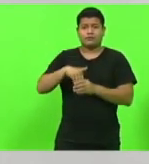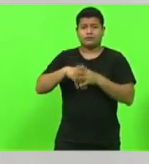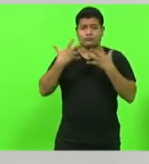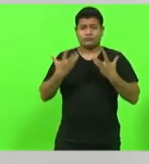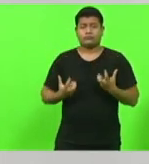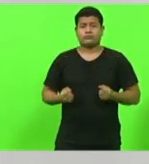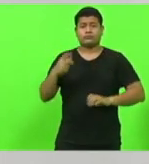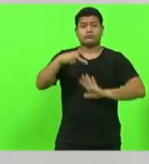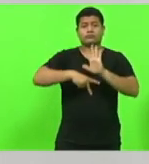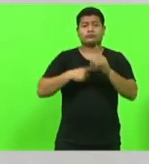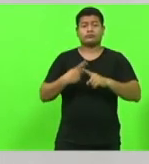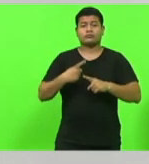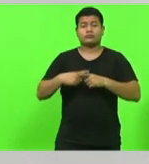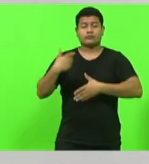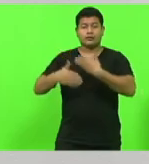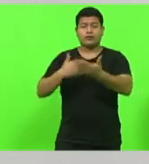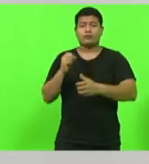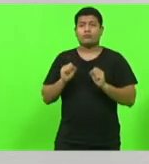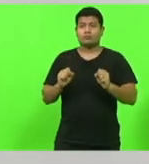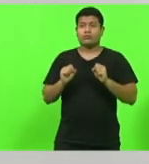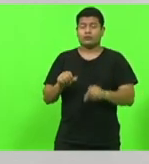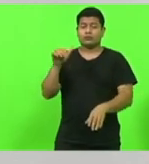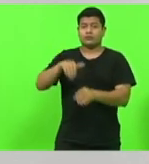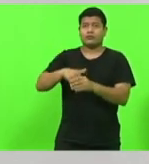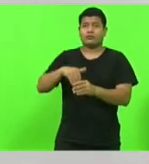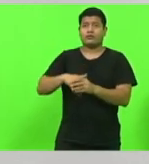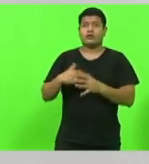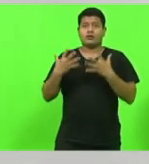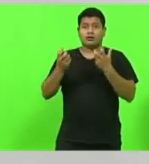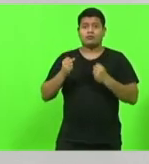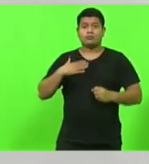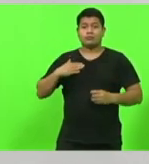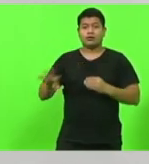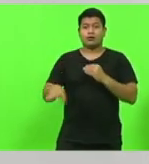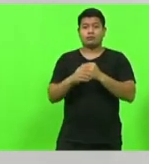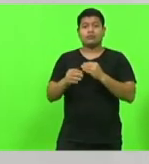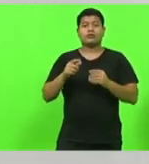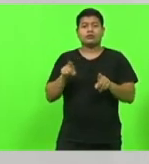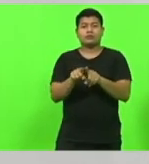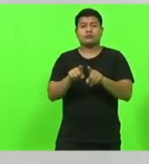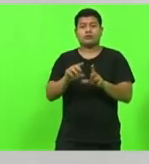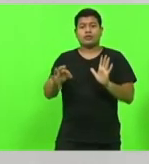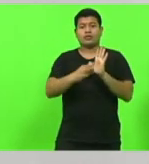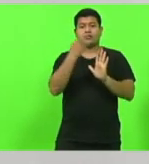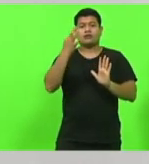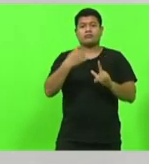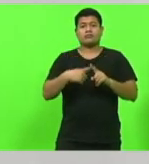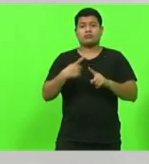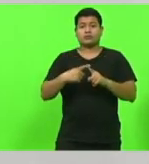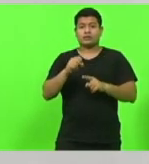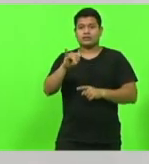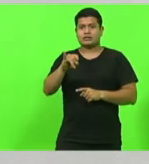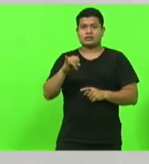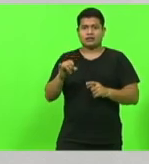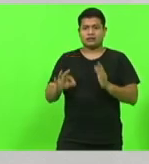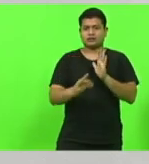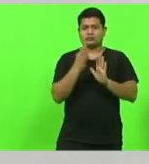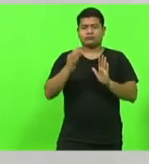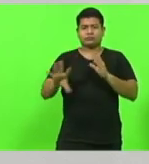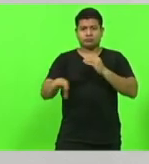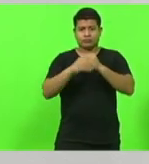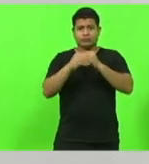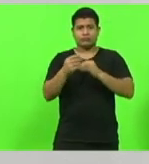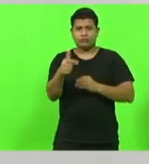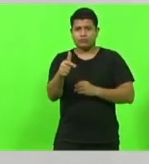eu vou ter oportunidade de votar a favor da minha emenda, do meu destaque, porque senão eu não iria votar a favor do projeto e iria